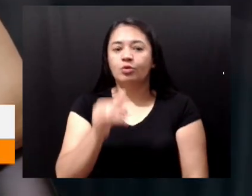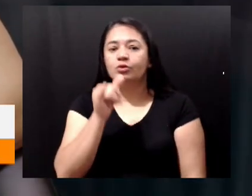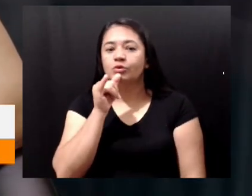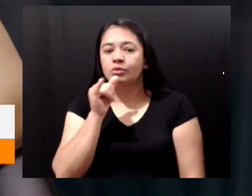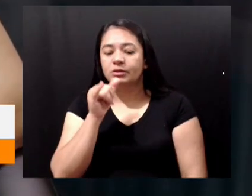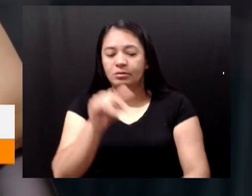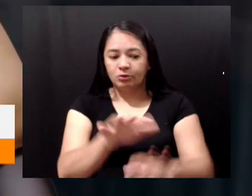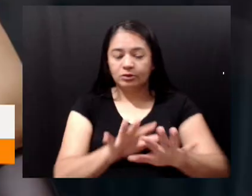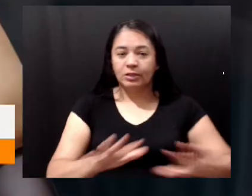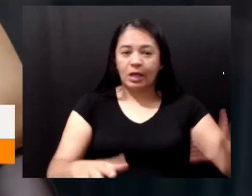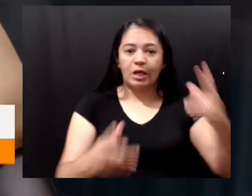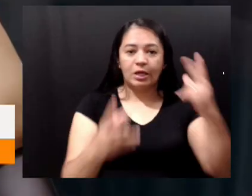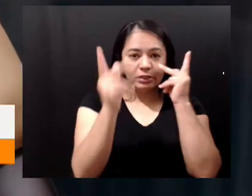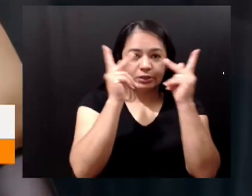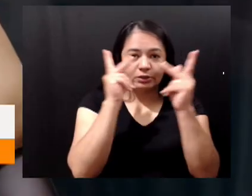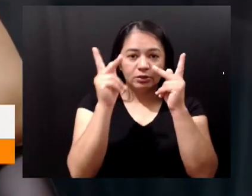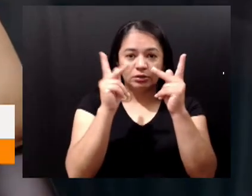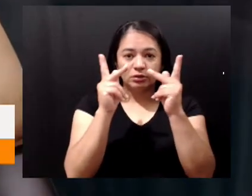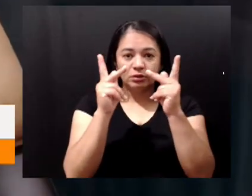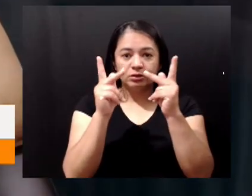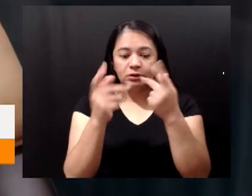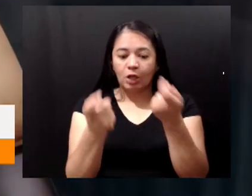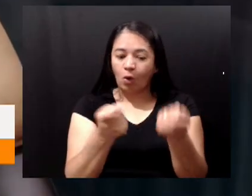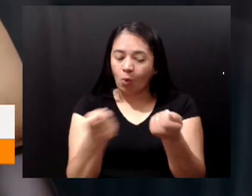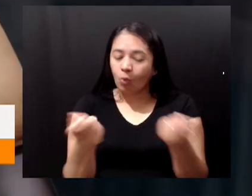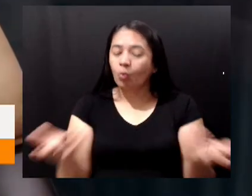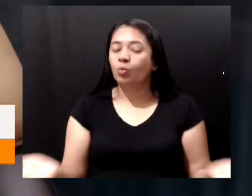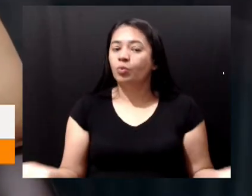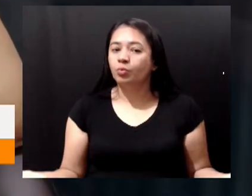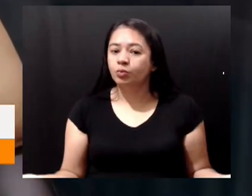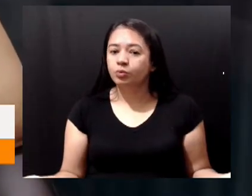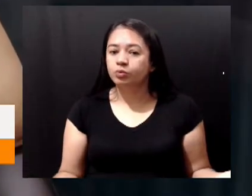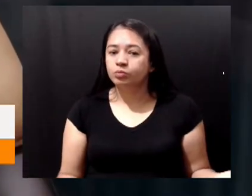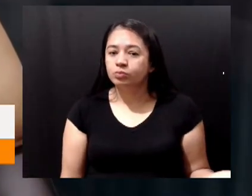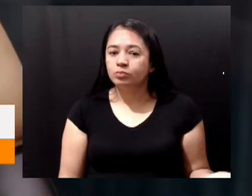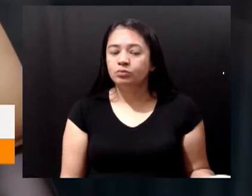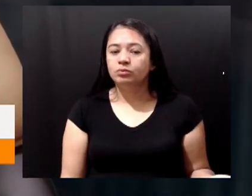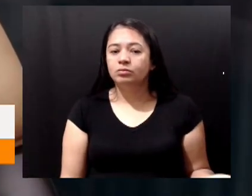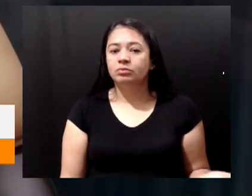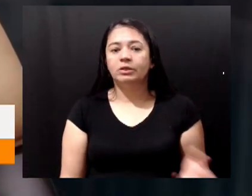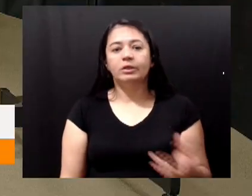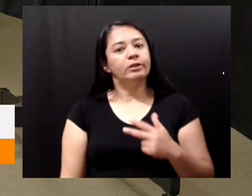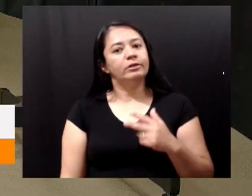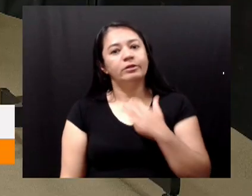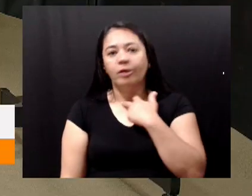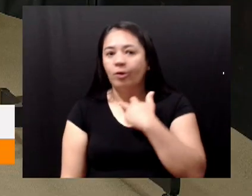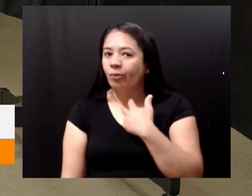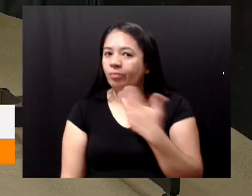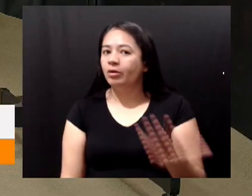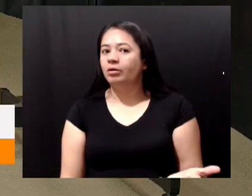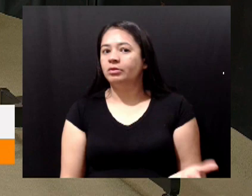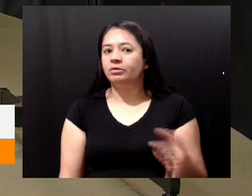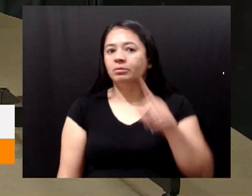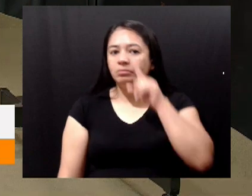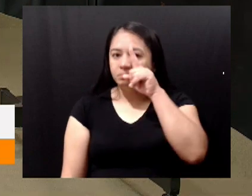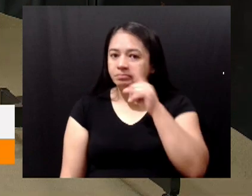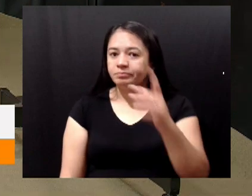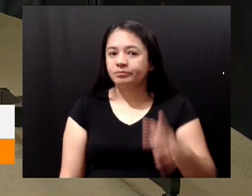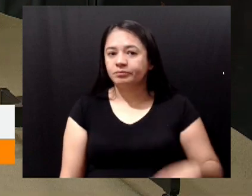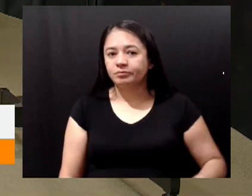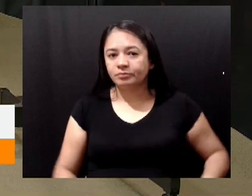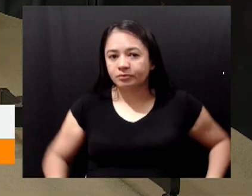medicações são medicações controladas, exato. né. Essa automedicação, ela não é recomendada. Olha aí, Rogério, e a gente tem